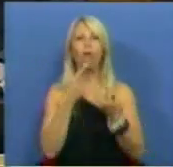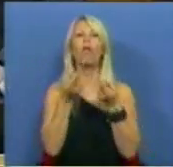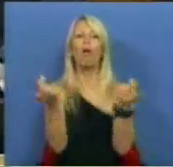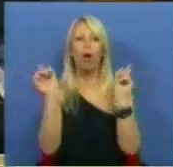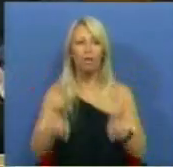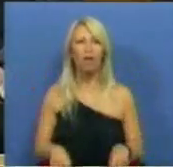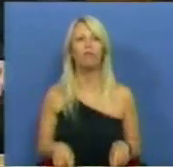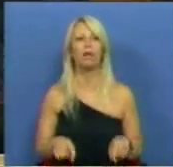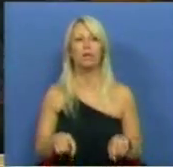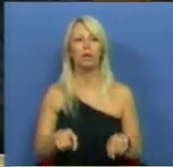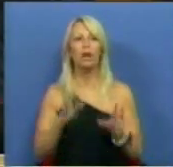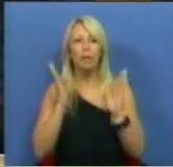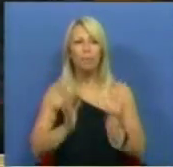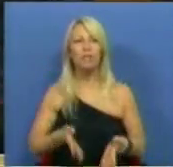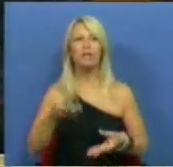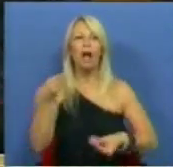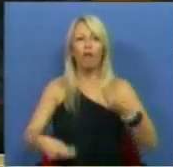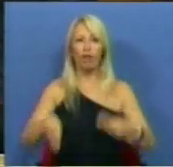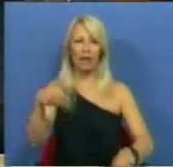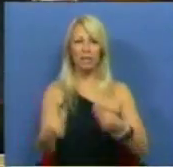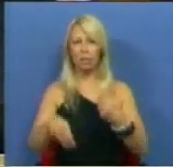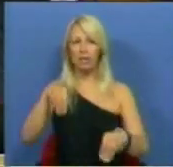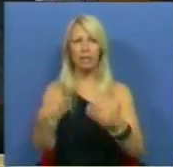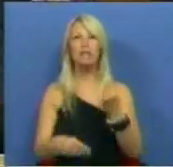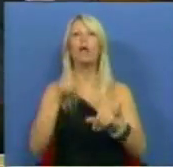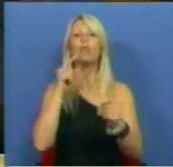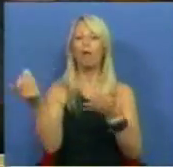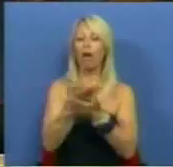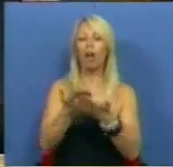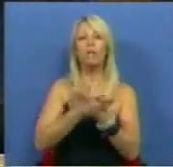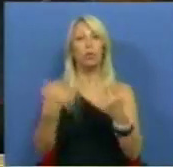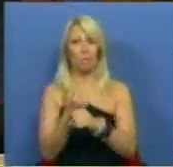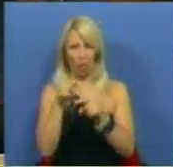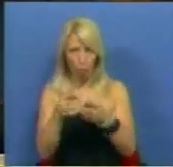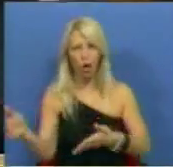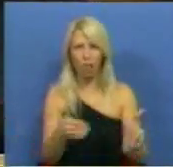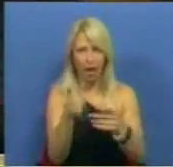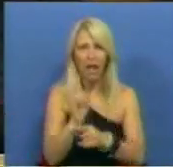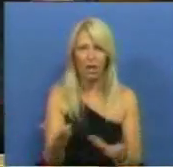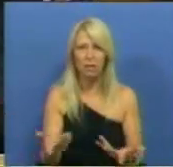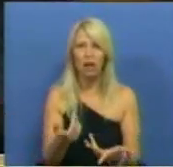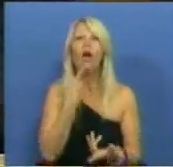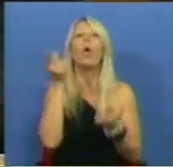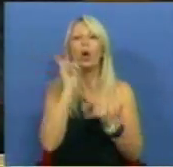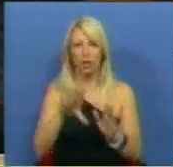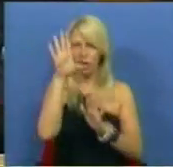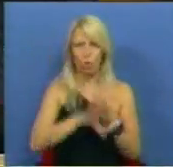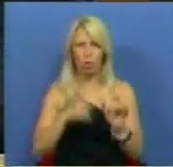pela flexibilização das relações laborais. É esse o caminho? É mais uma vez o caminho da precariedade